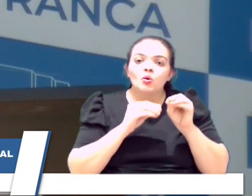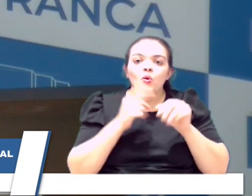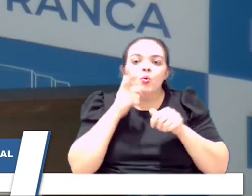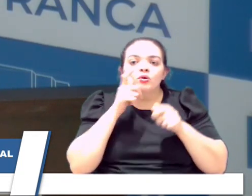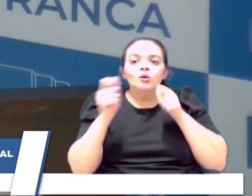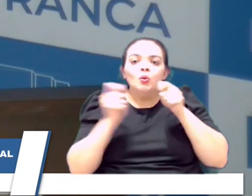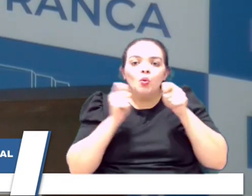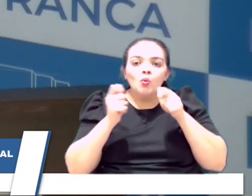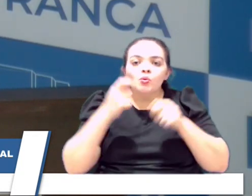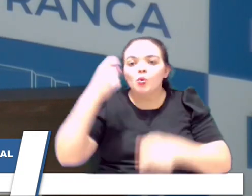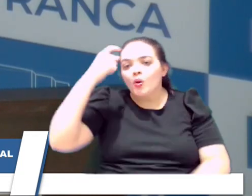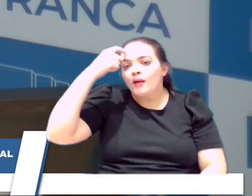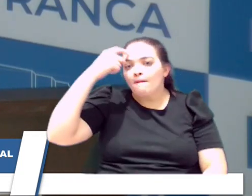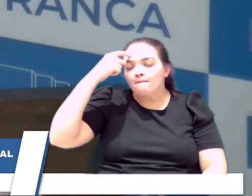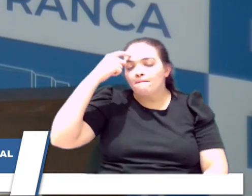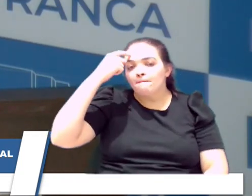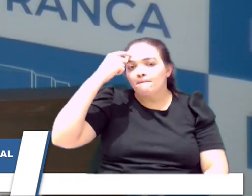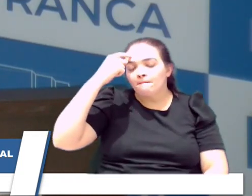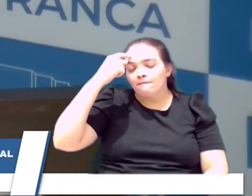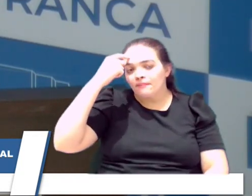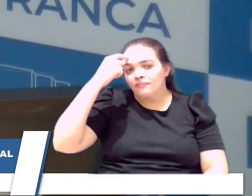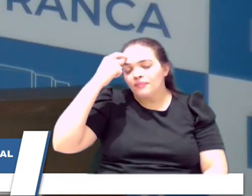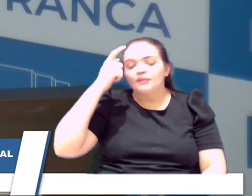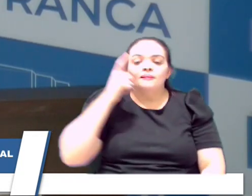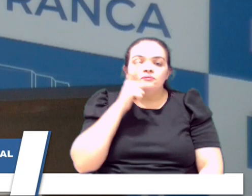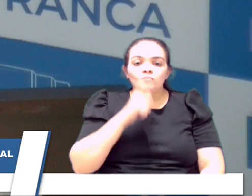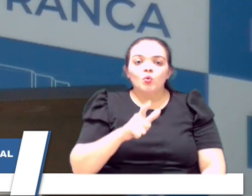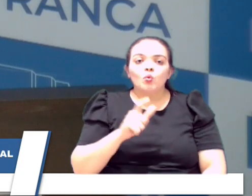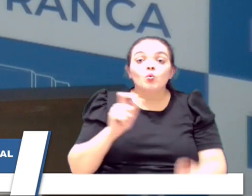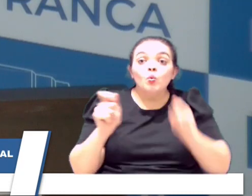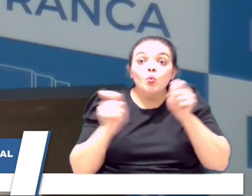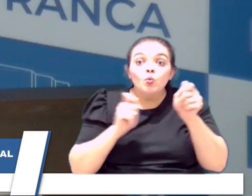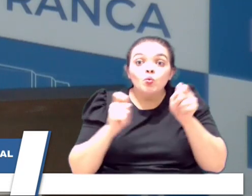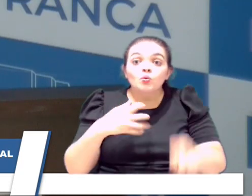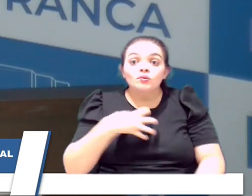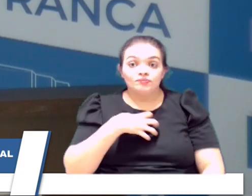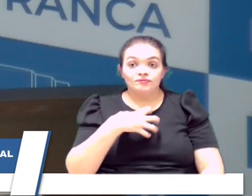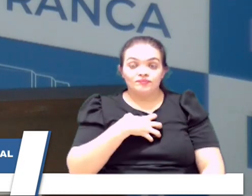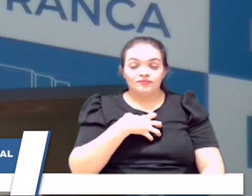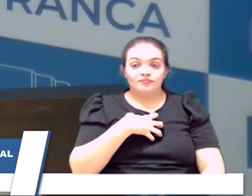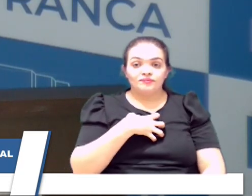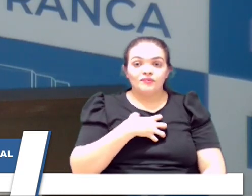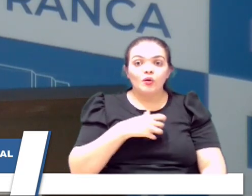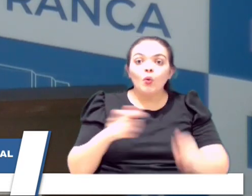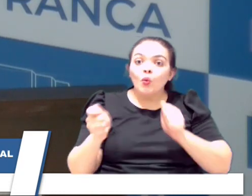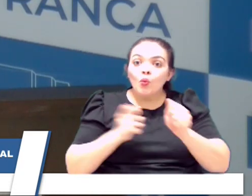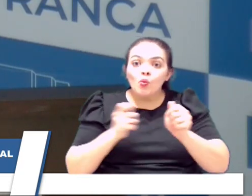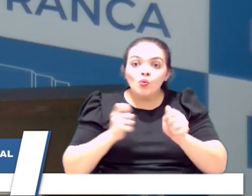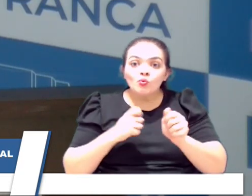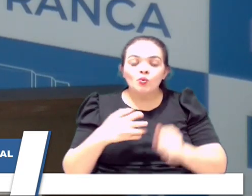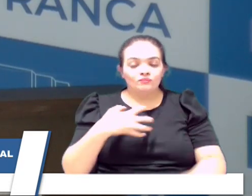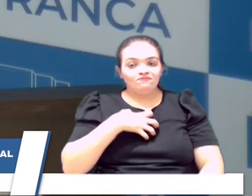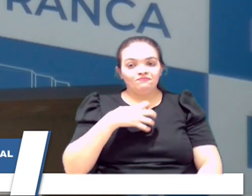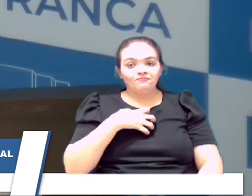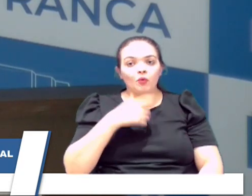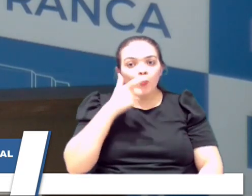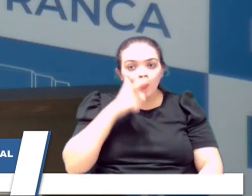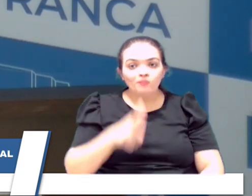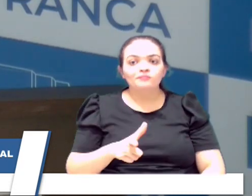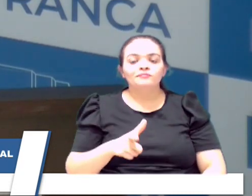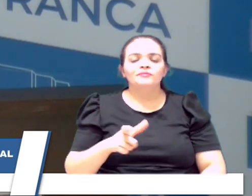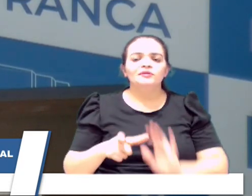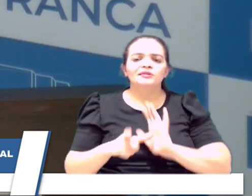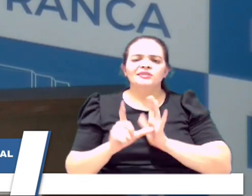penso. Eu consigo controlar o que eu sinto. O meu autocontrole mudou em mim. Entendeu? Antes eu tinha que